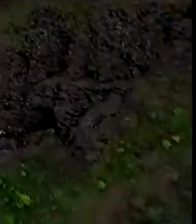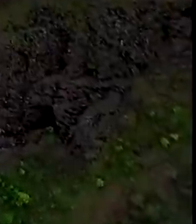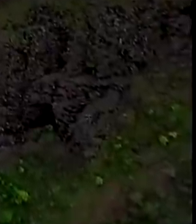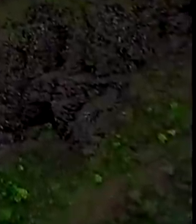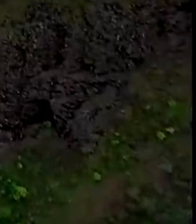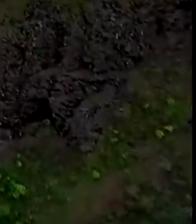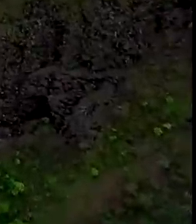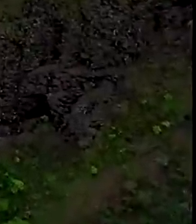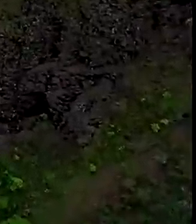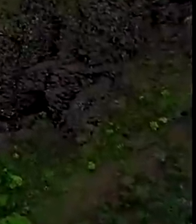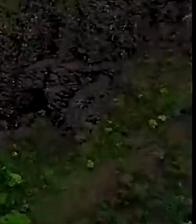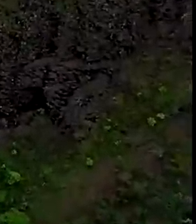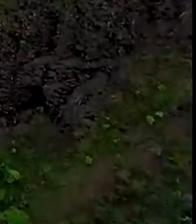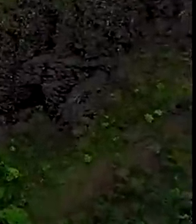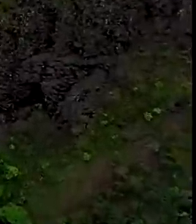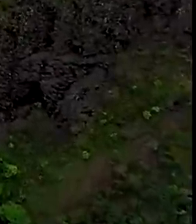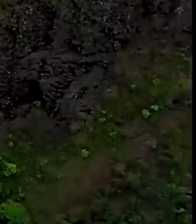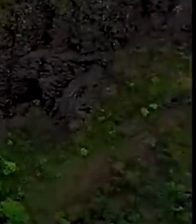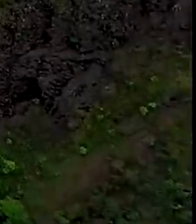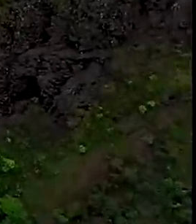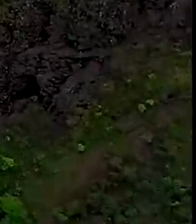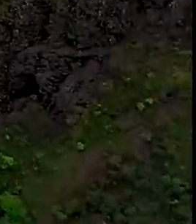E aí